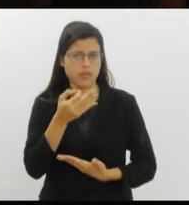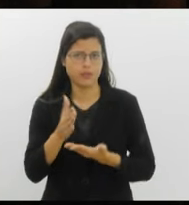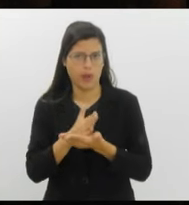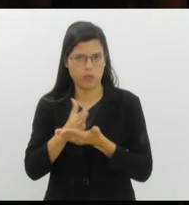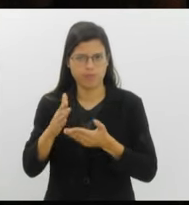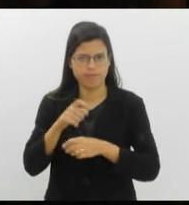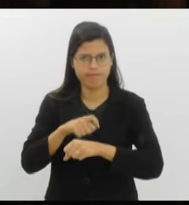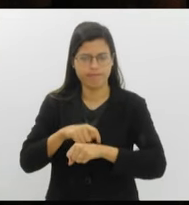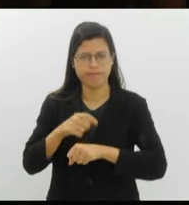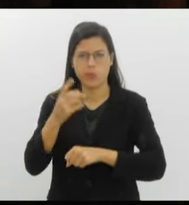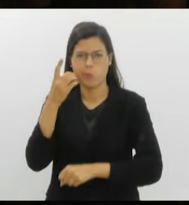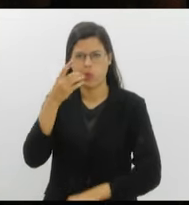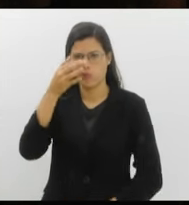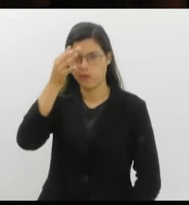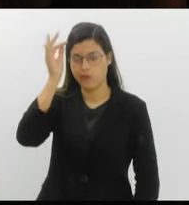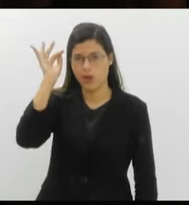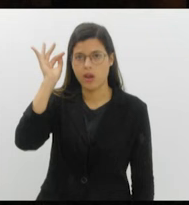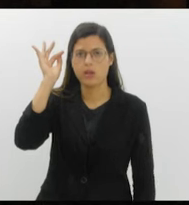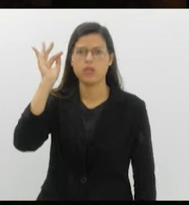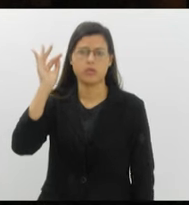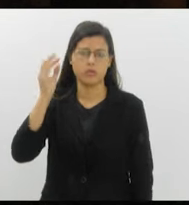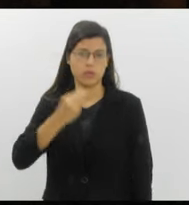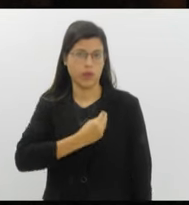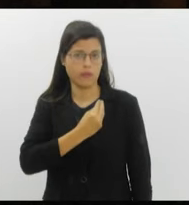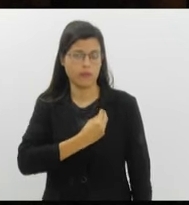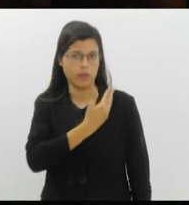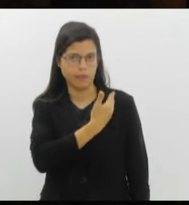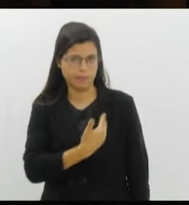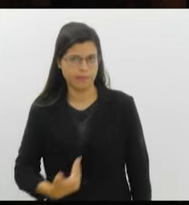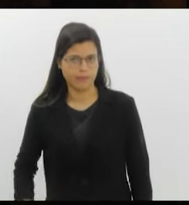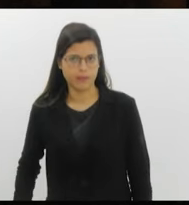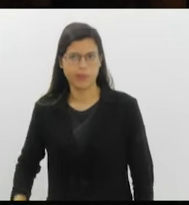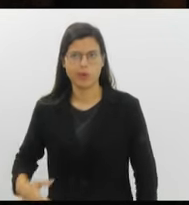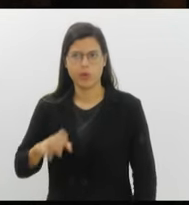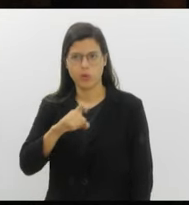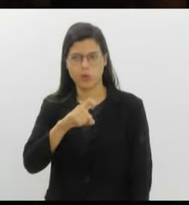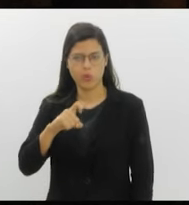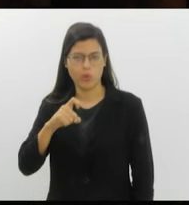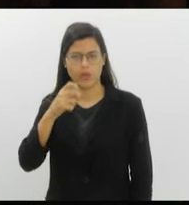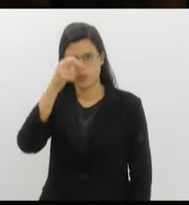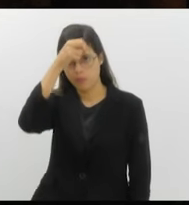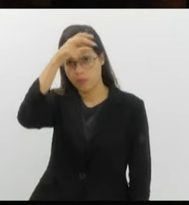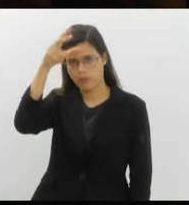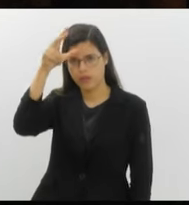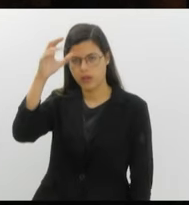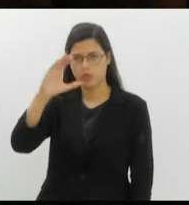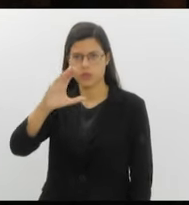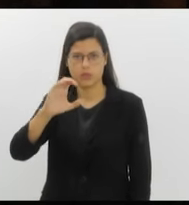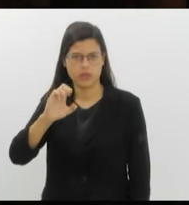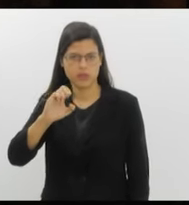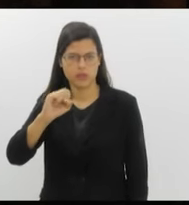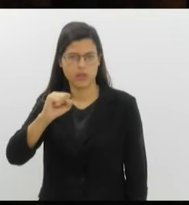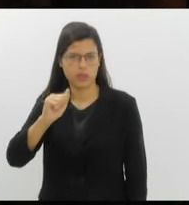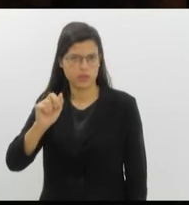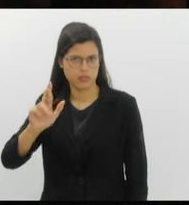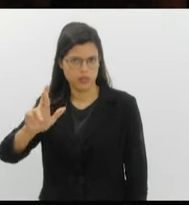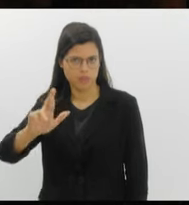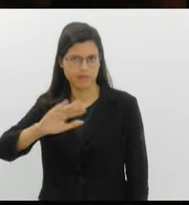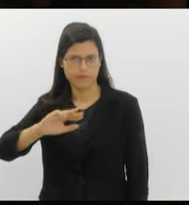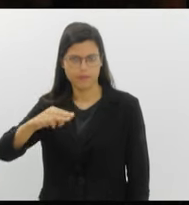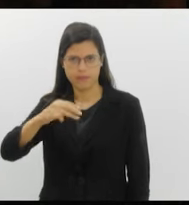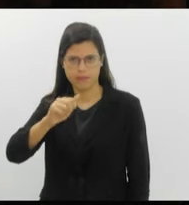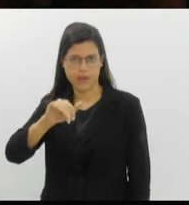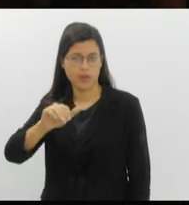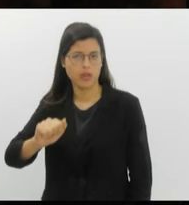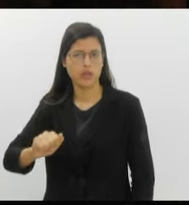deputado Fred, da vida pública do ex-prefeito César Maia e daqueles